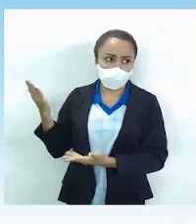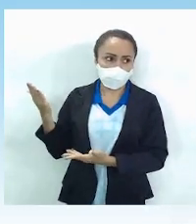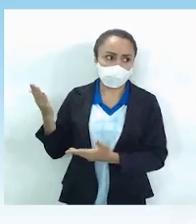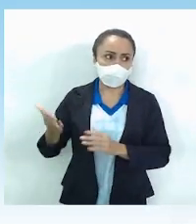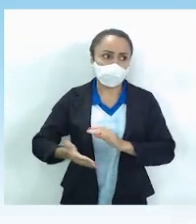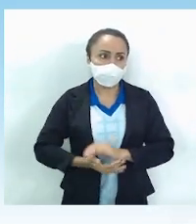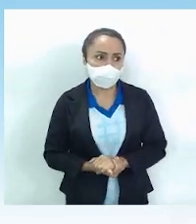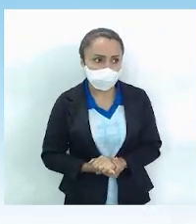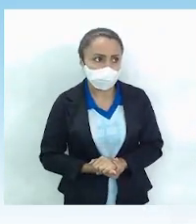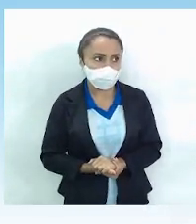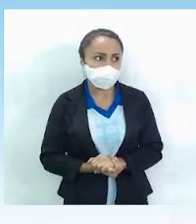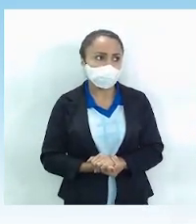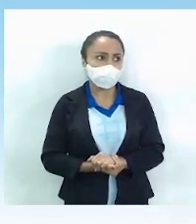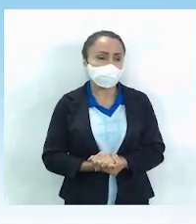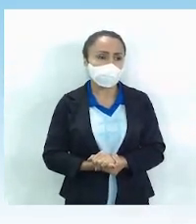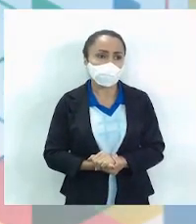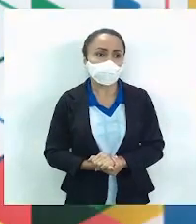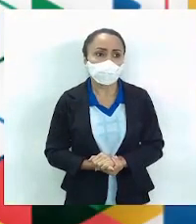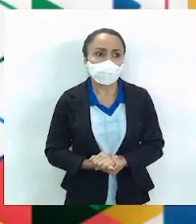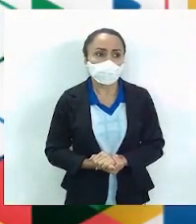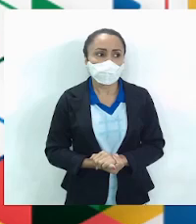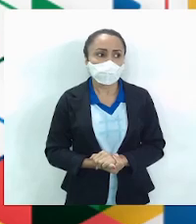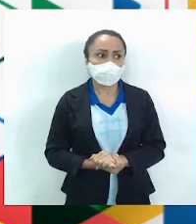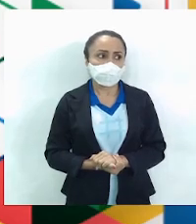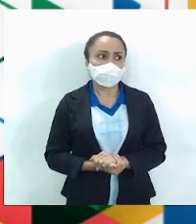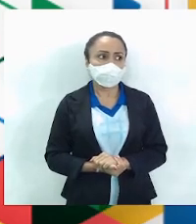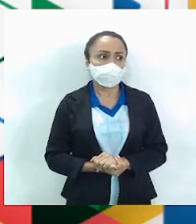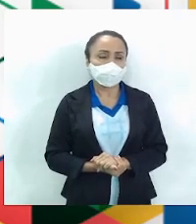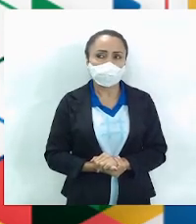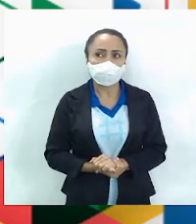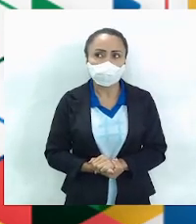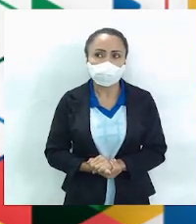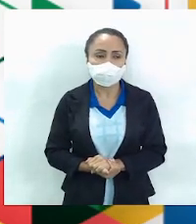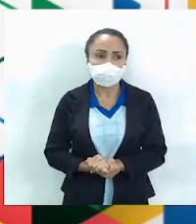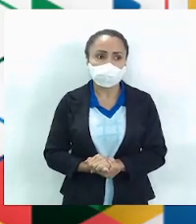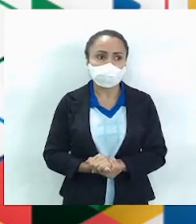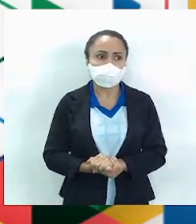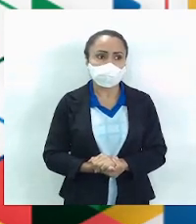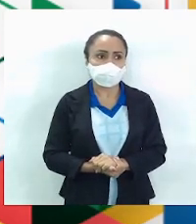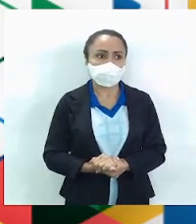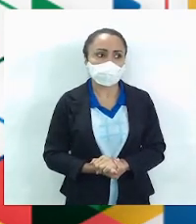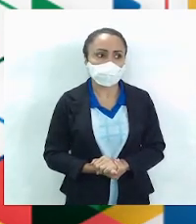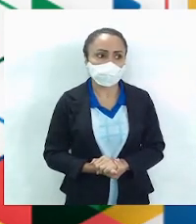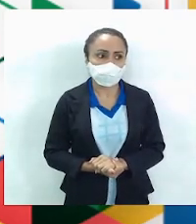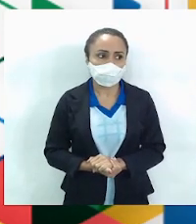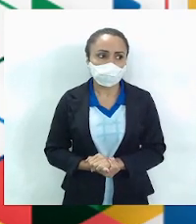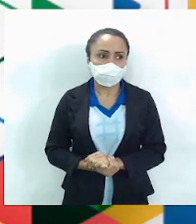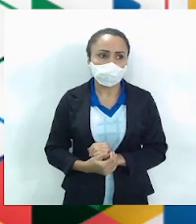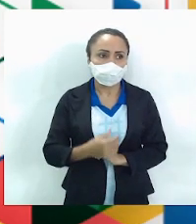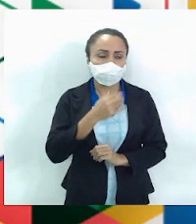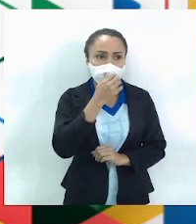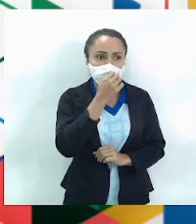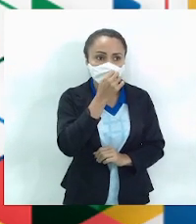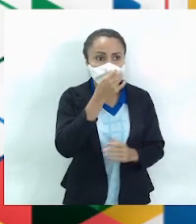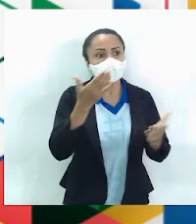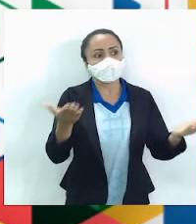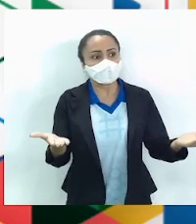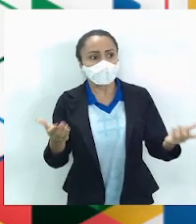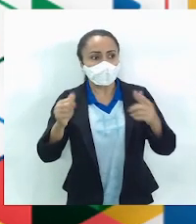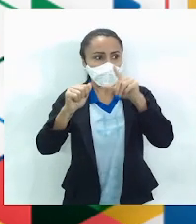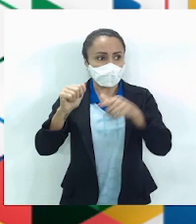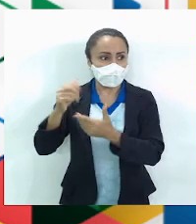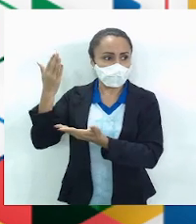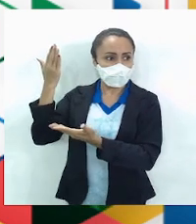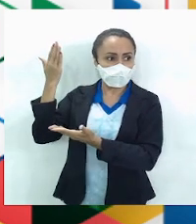é que seria essa relação. Vamos lá, qual seria a resposta? Ok?